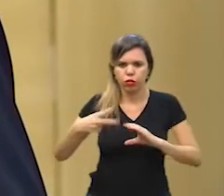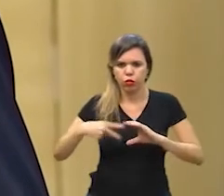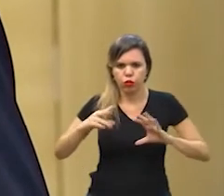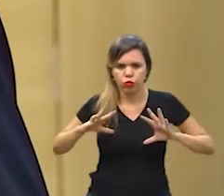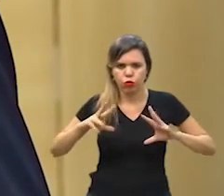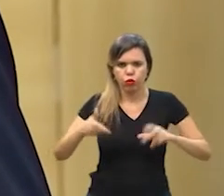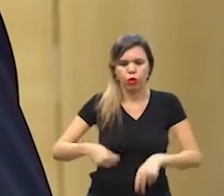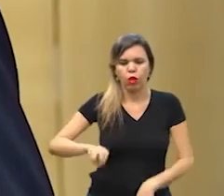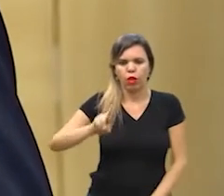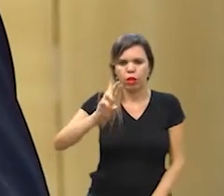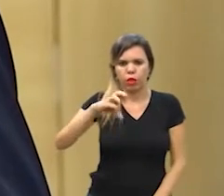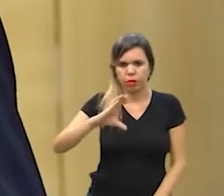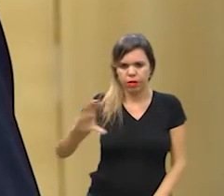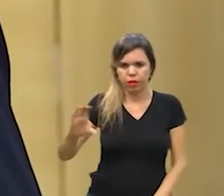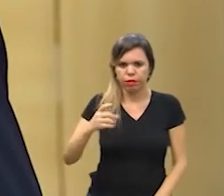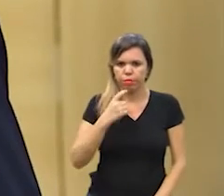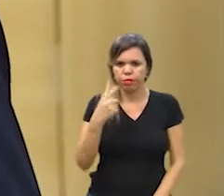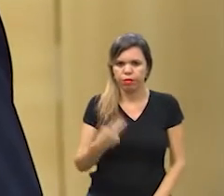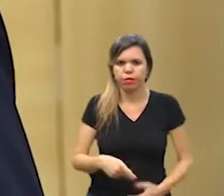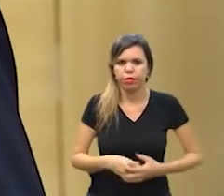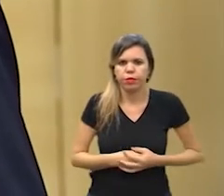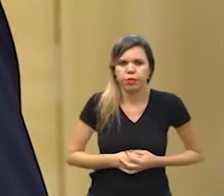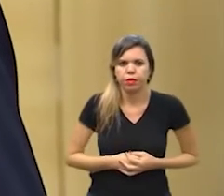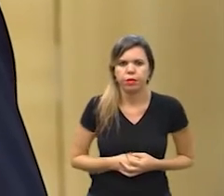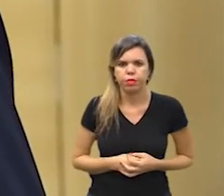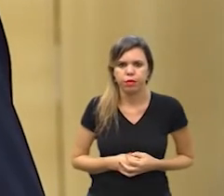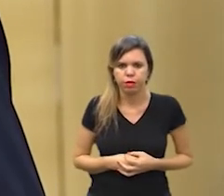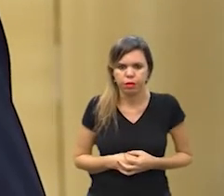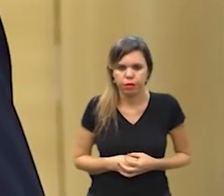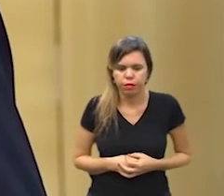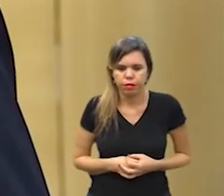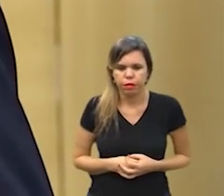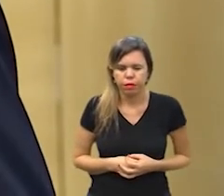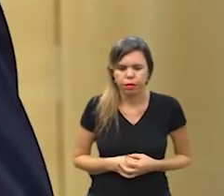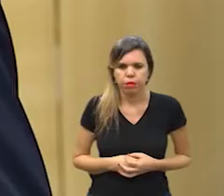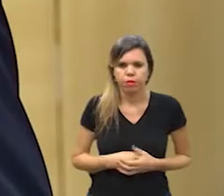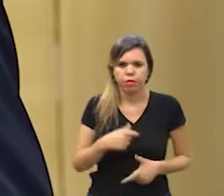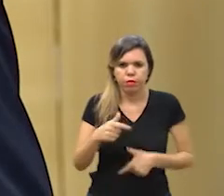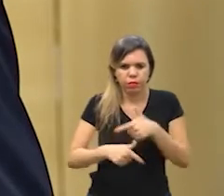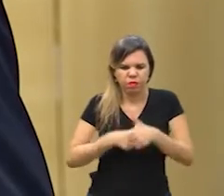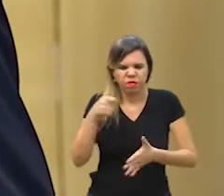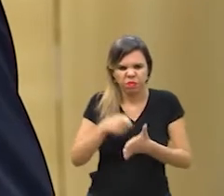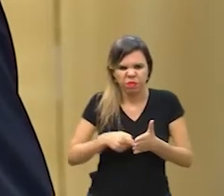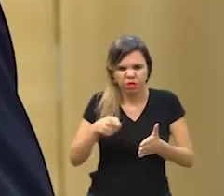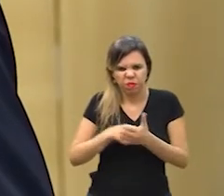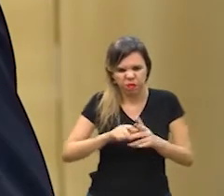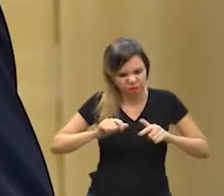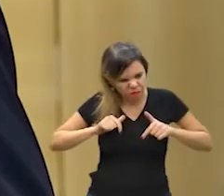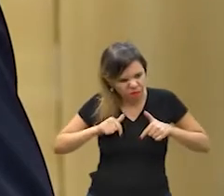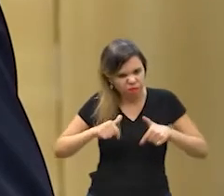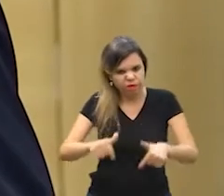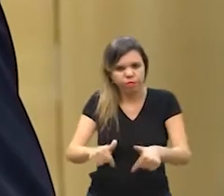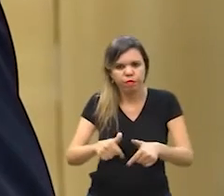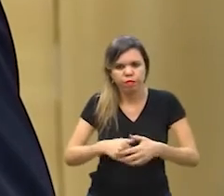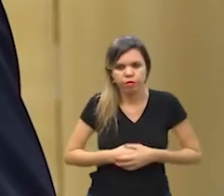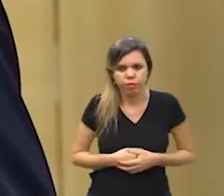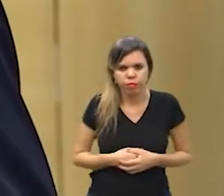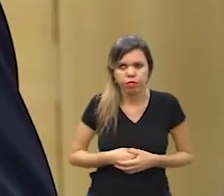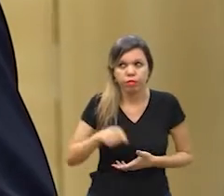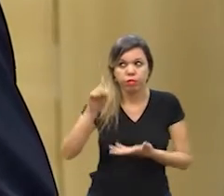das câmaras da região metropolitana de Campinas. É um trabalho árduo,